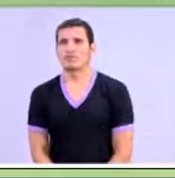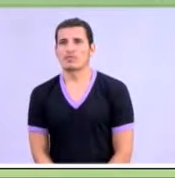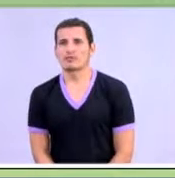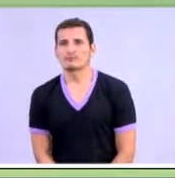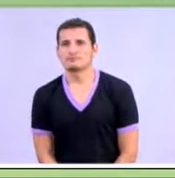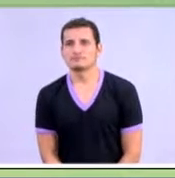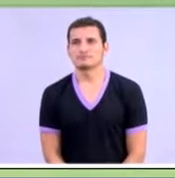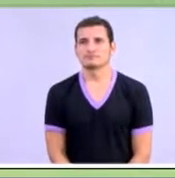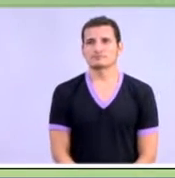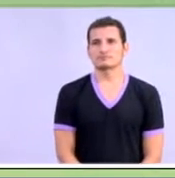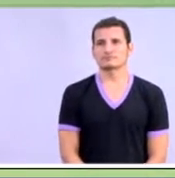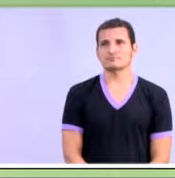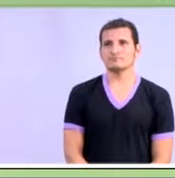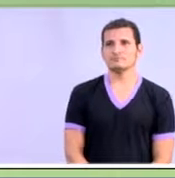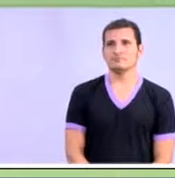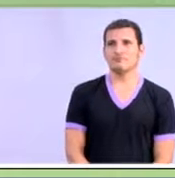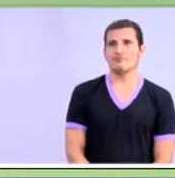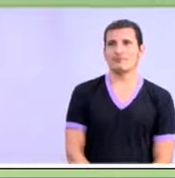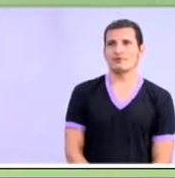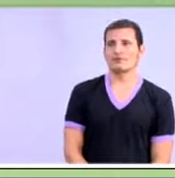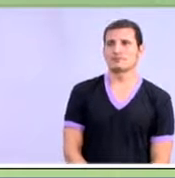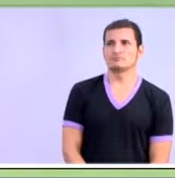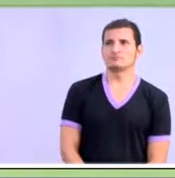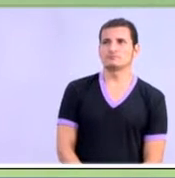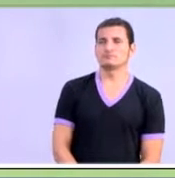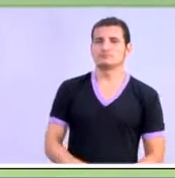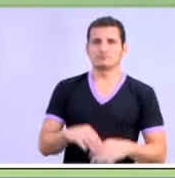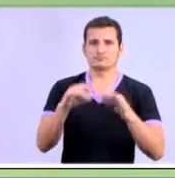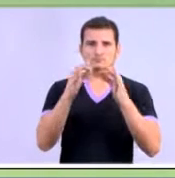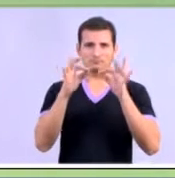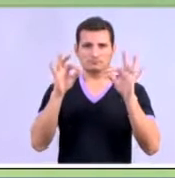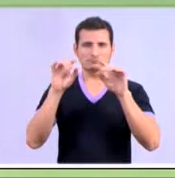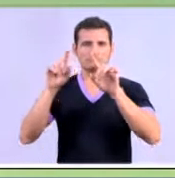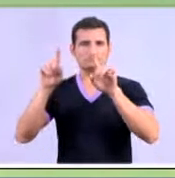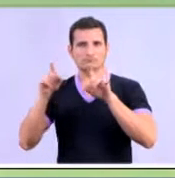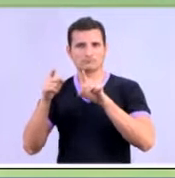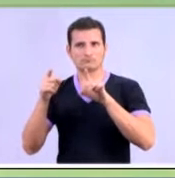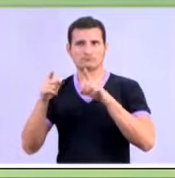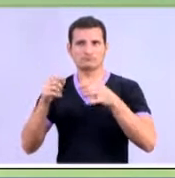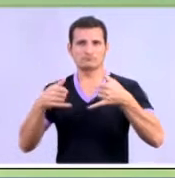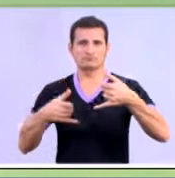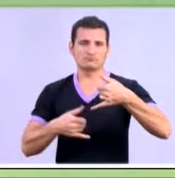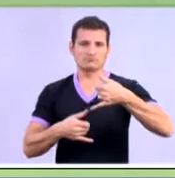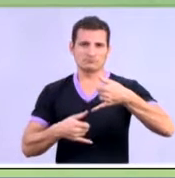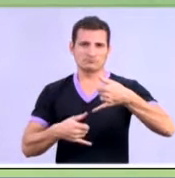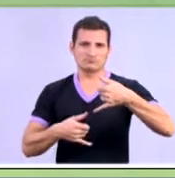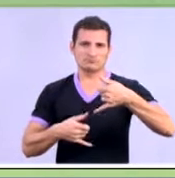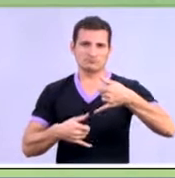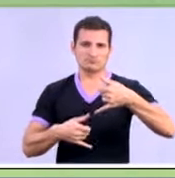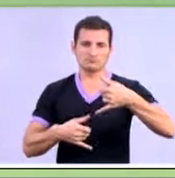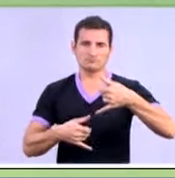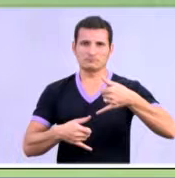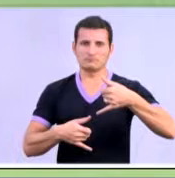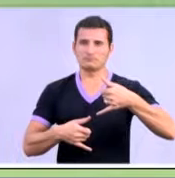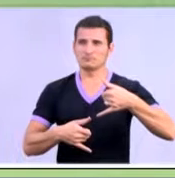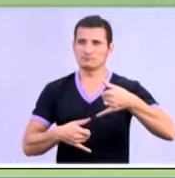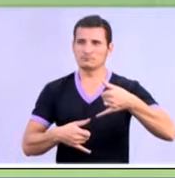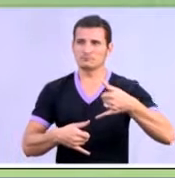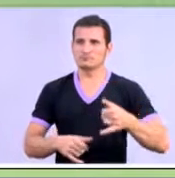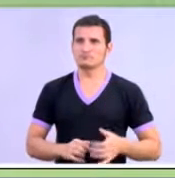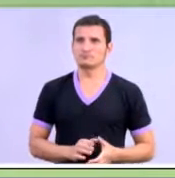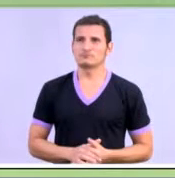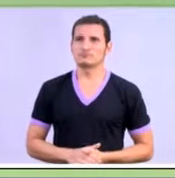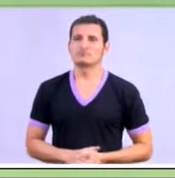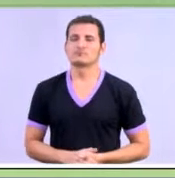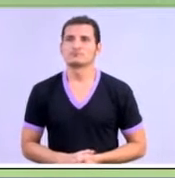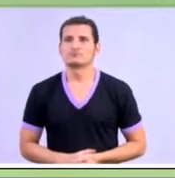como falei, abre parênteses, fecha parênteses, abre chaves aqui que vai ter todos